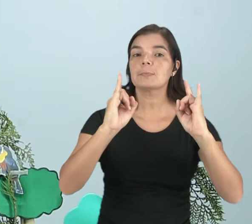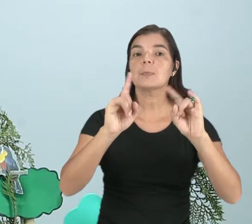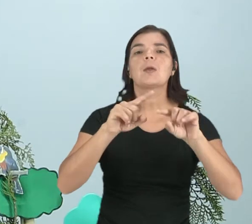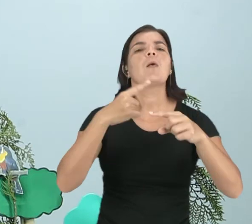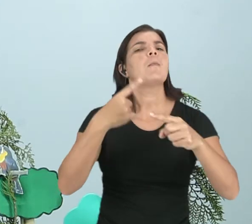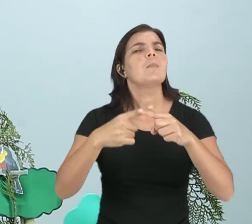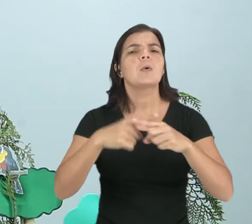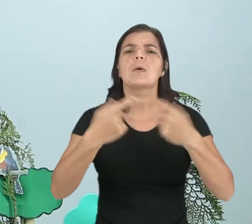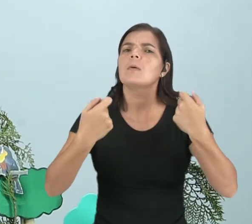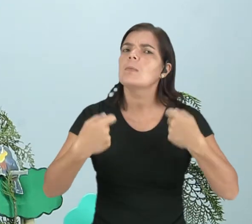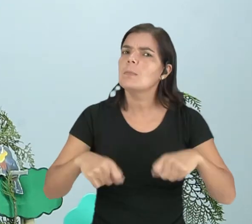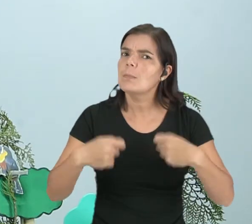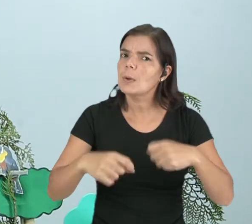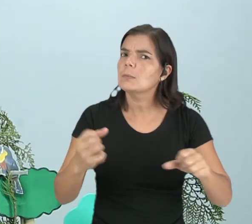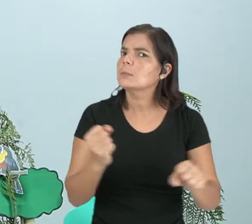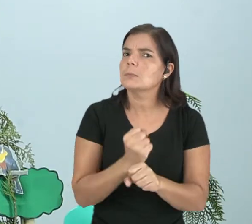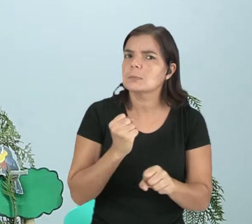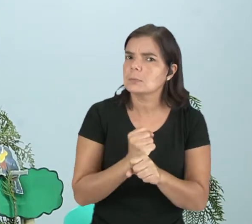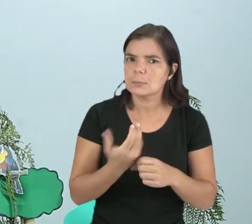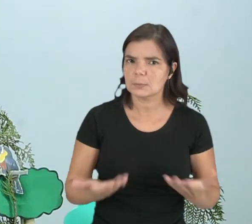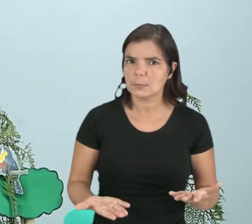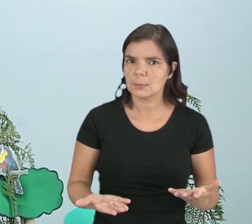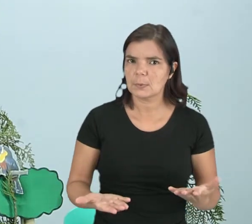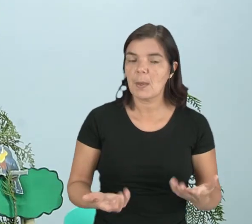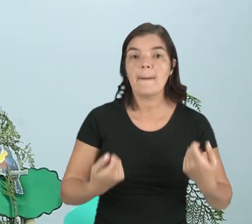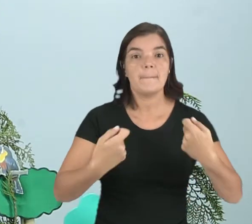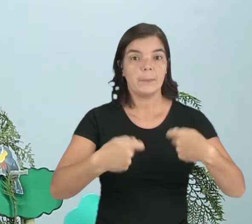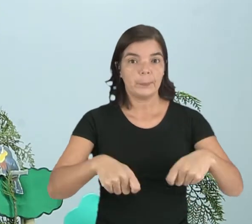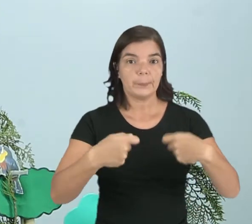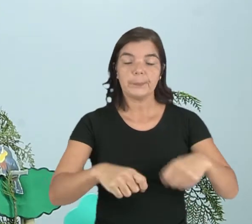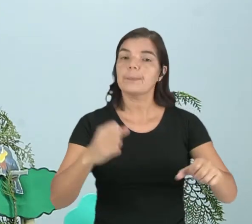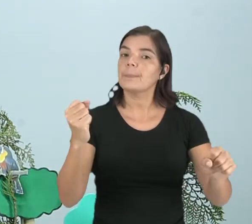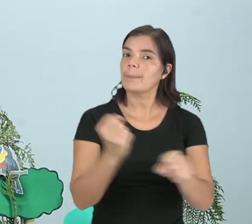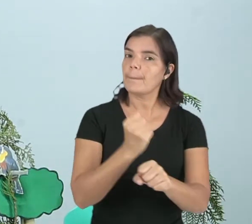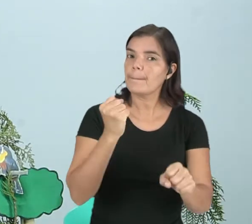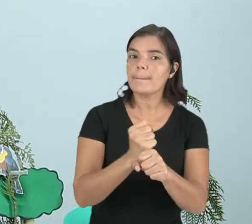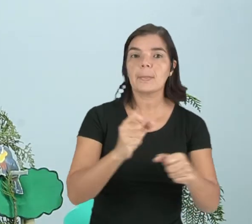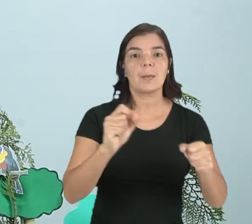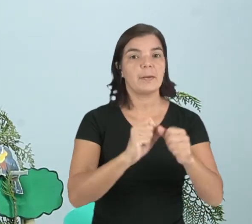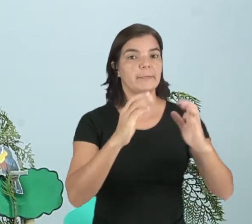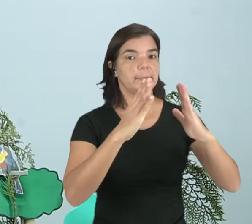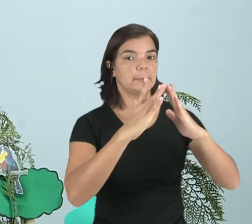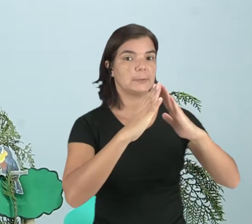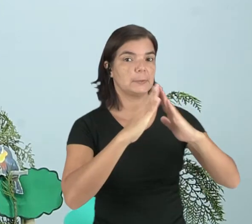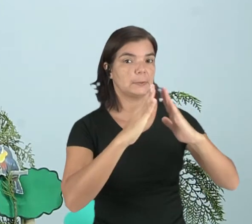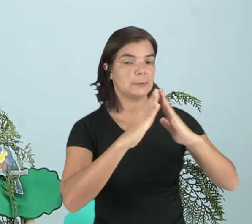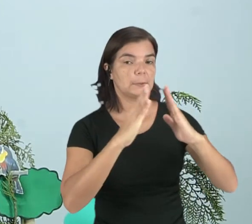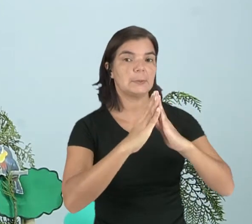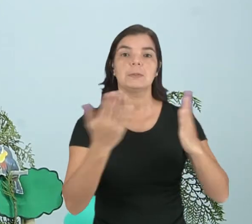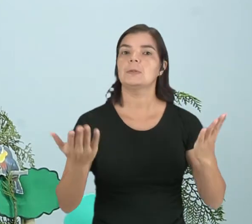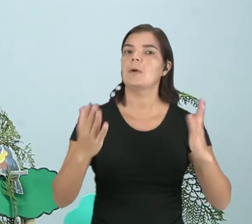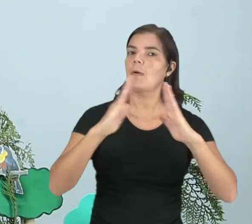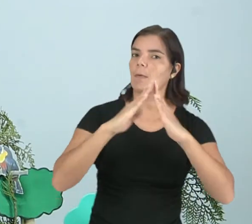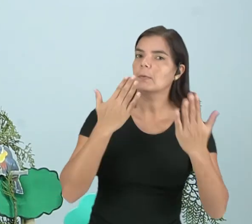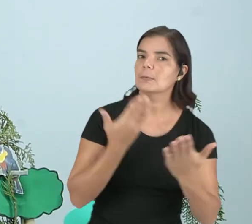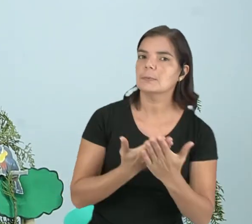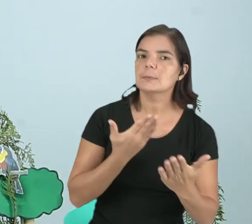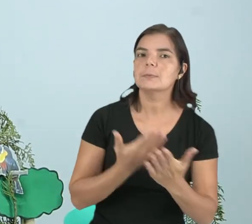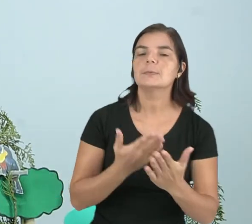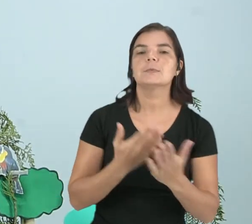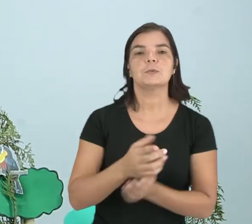por que a necessidade de construir? Necessidade de construir para fazer as moradias, as